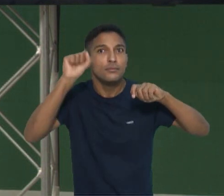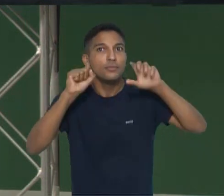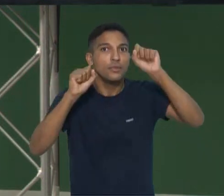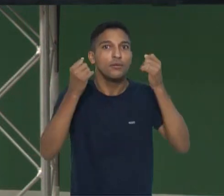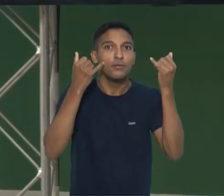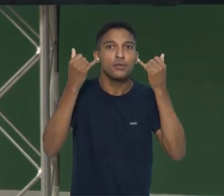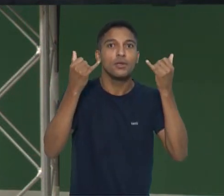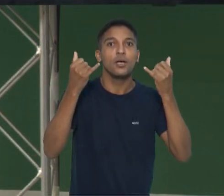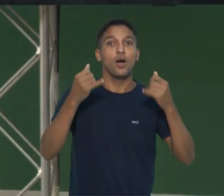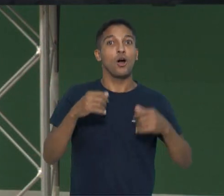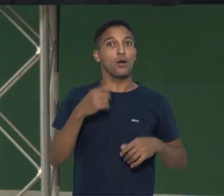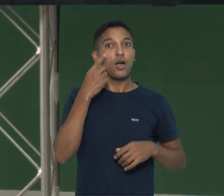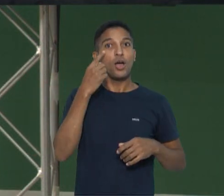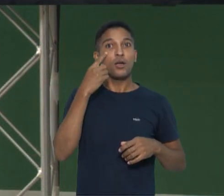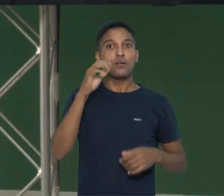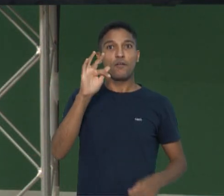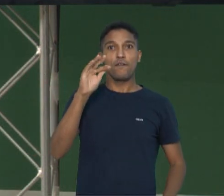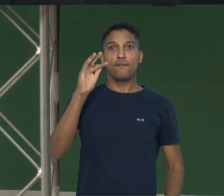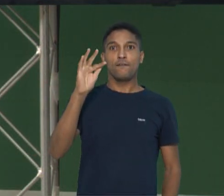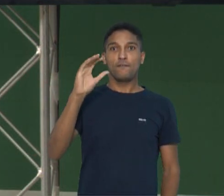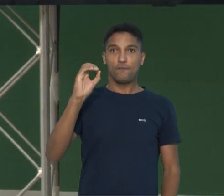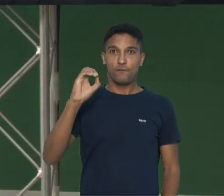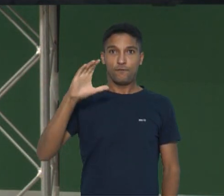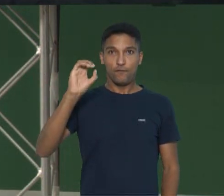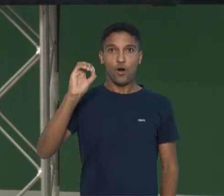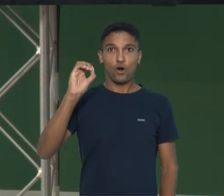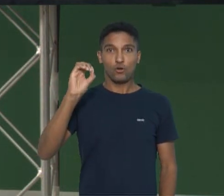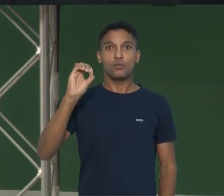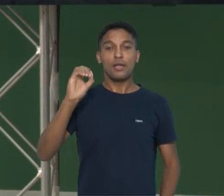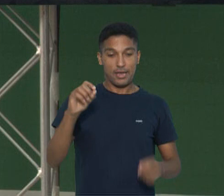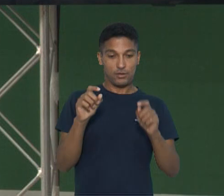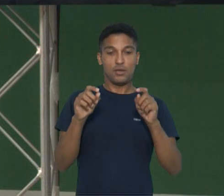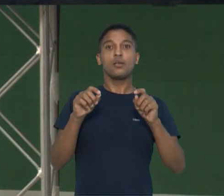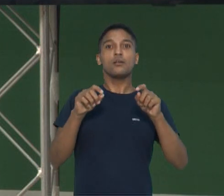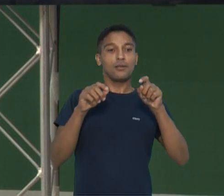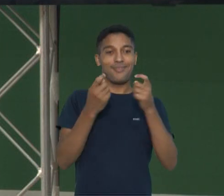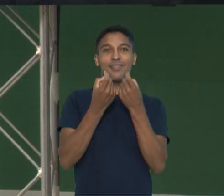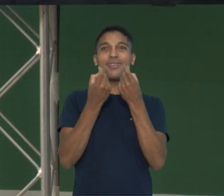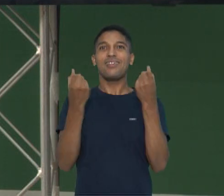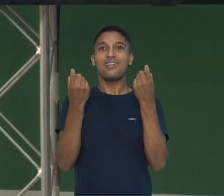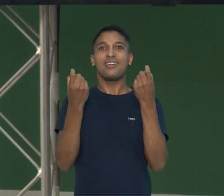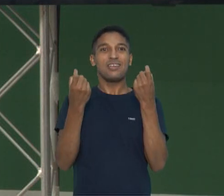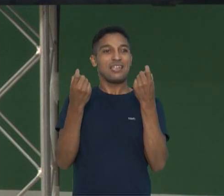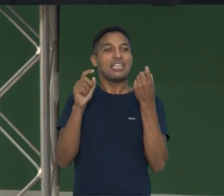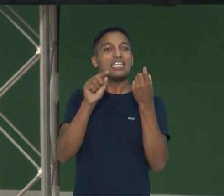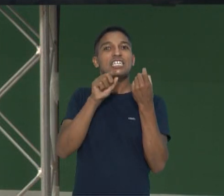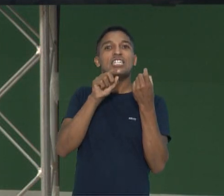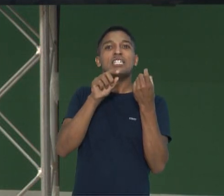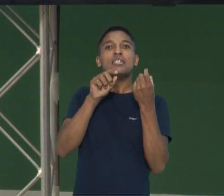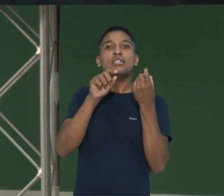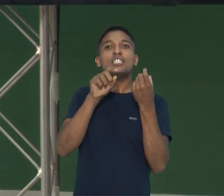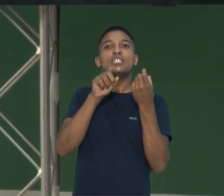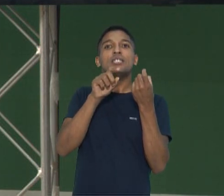Y. Como que eu sei disso? Porque as coordenadas dos focos são 0 para x, 5 para